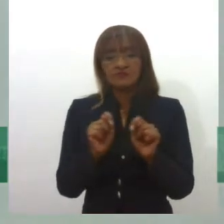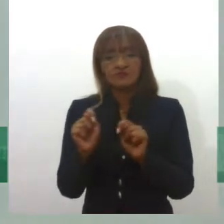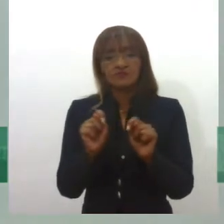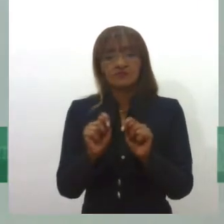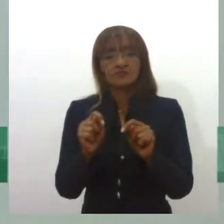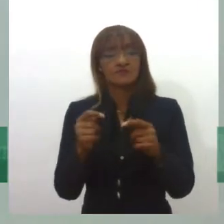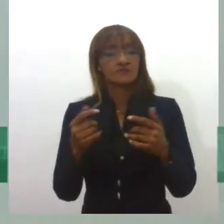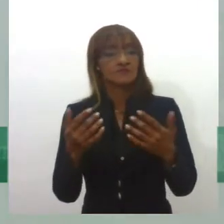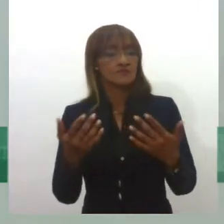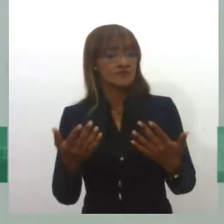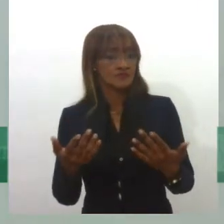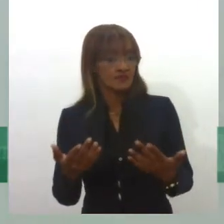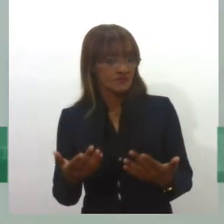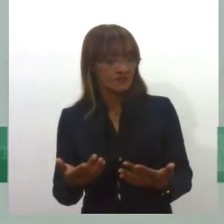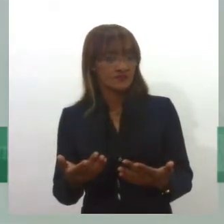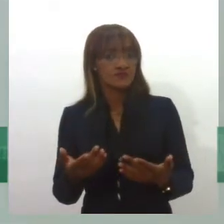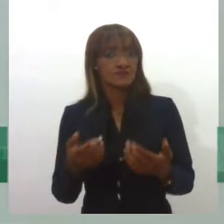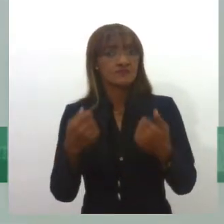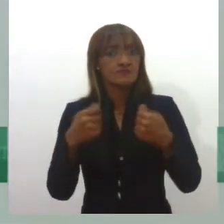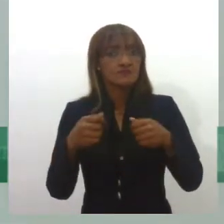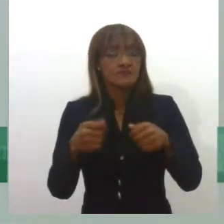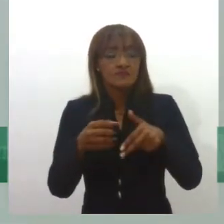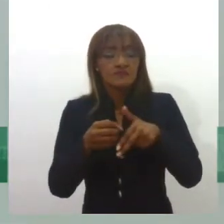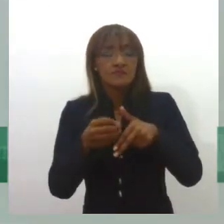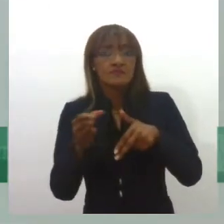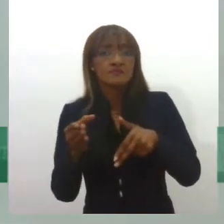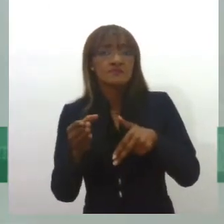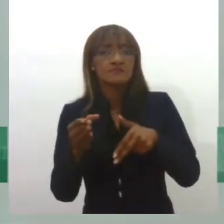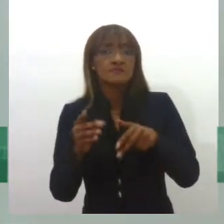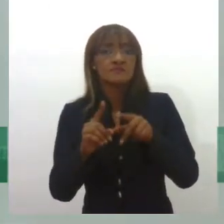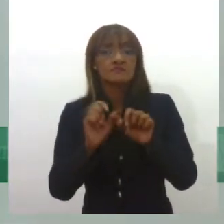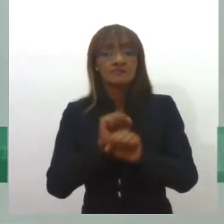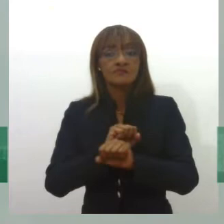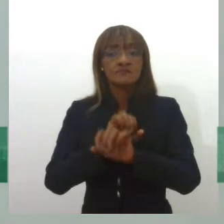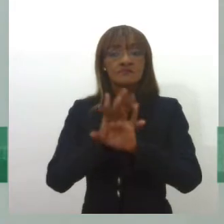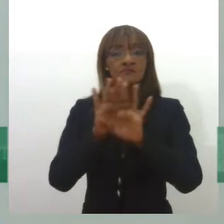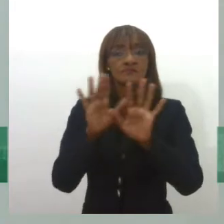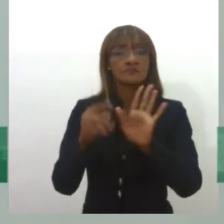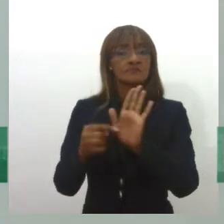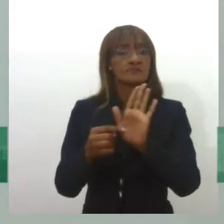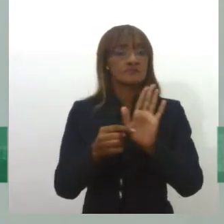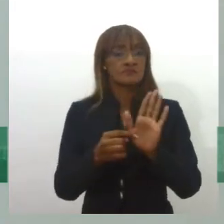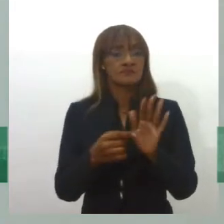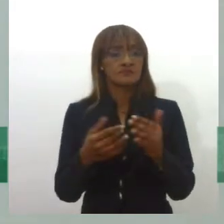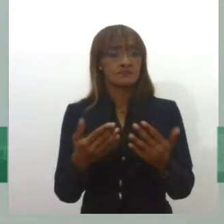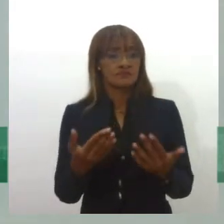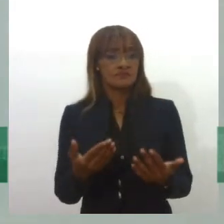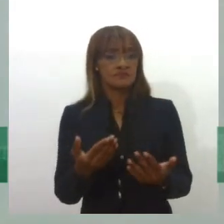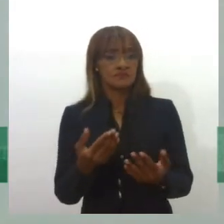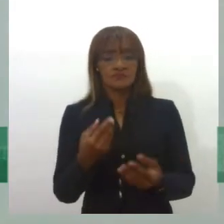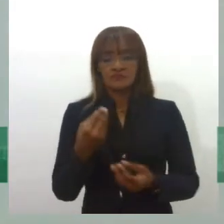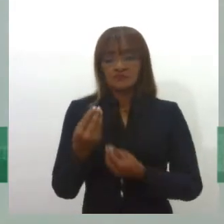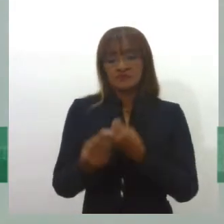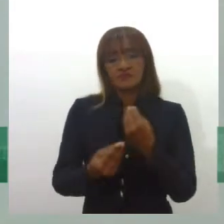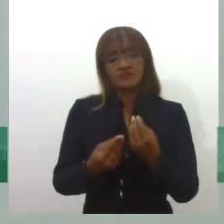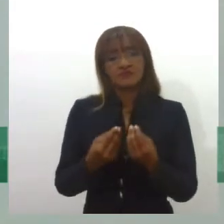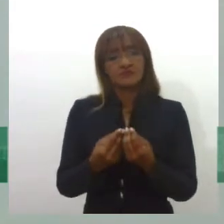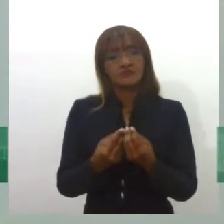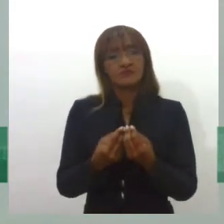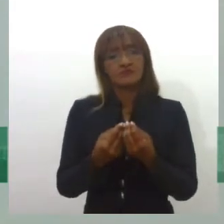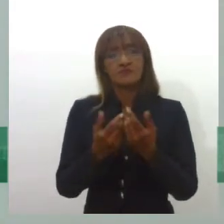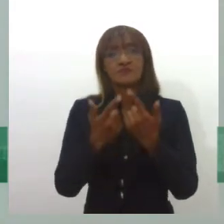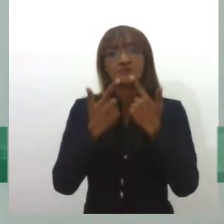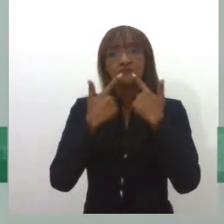públicos, da transparência, né? Isso vem lá de criança, não vamos mostrar isso numa linguagem como está